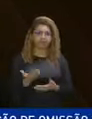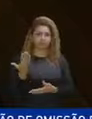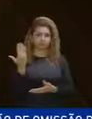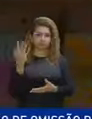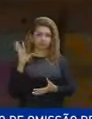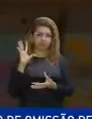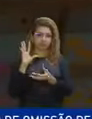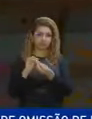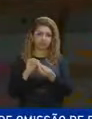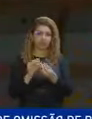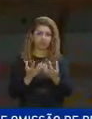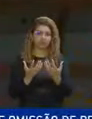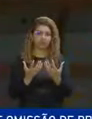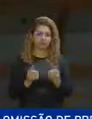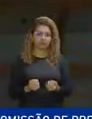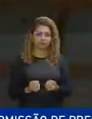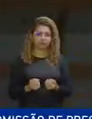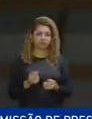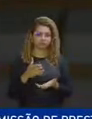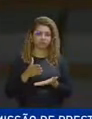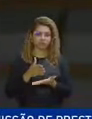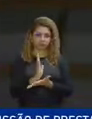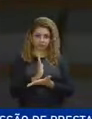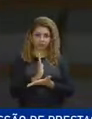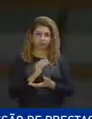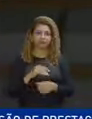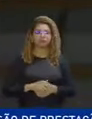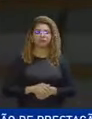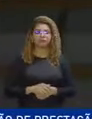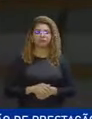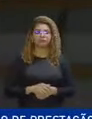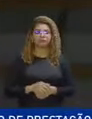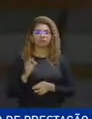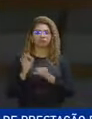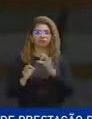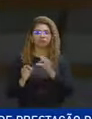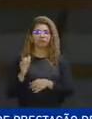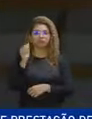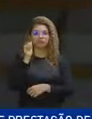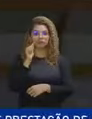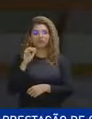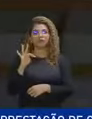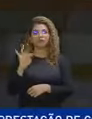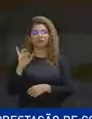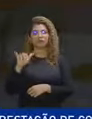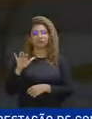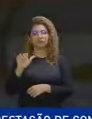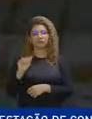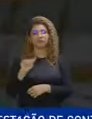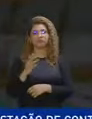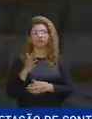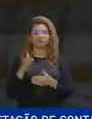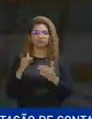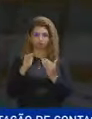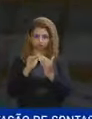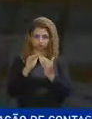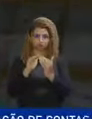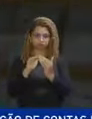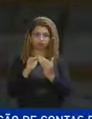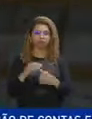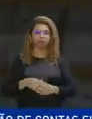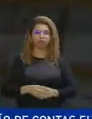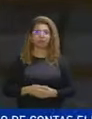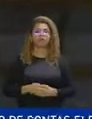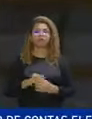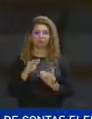É como voto, requerimento de resolução Vossa Excelência está deferindo. Prestação de contas eleitorais. Juíza Tina Souza. Com o relator, presidente. Luiz Carlos Fernando.